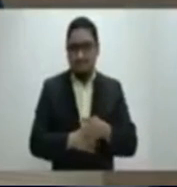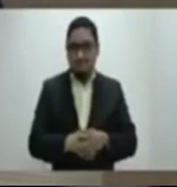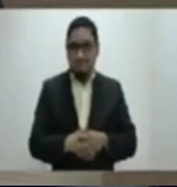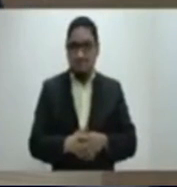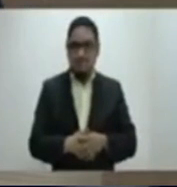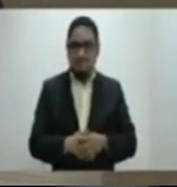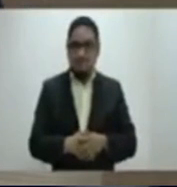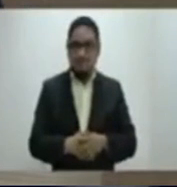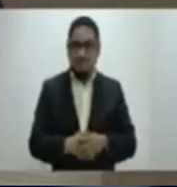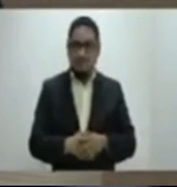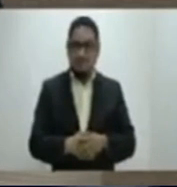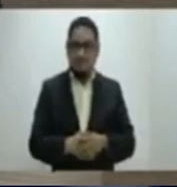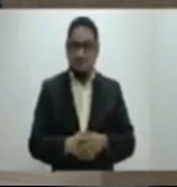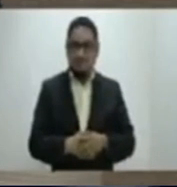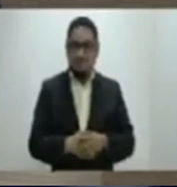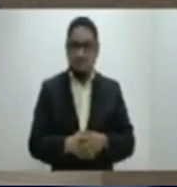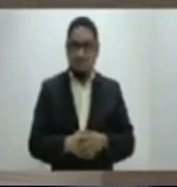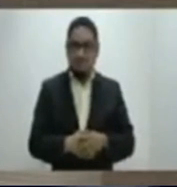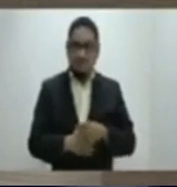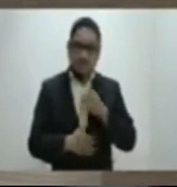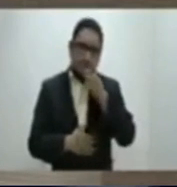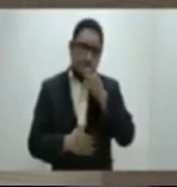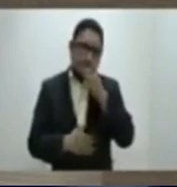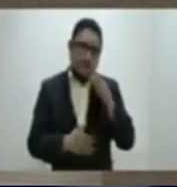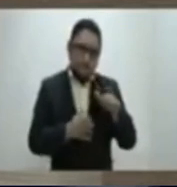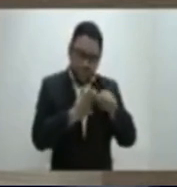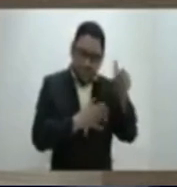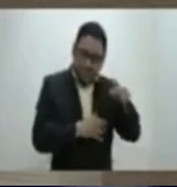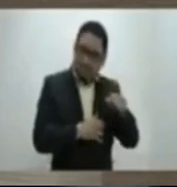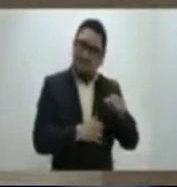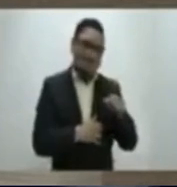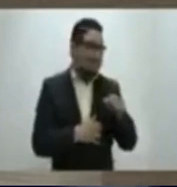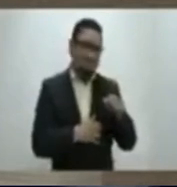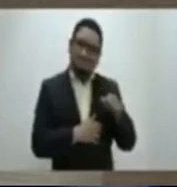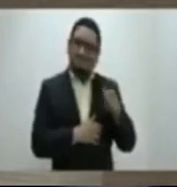que infelizmente não é a primeira, não é a segunda e não é a terceira vez que acontece.